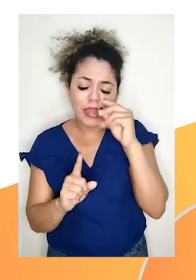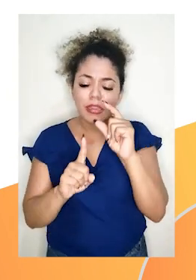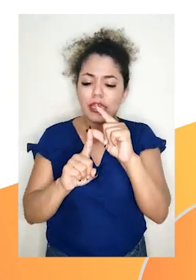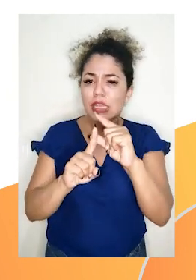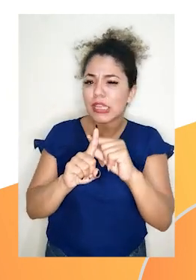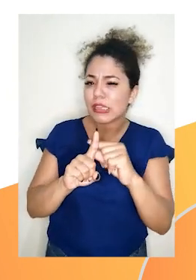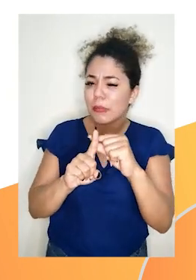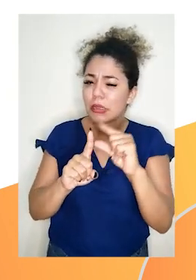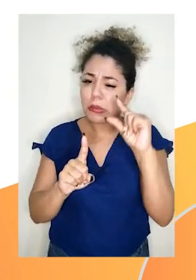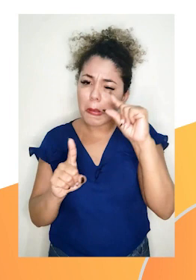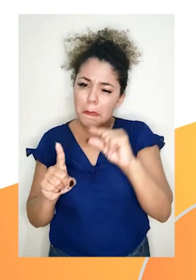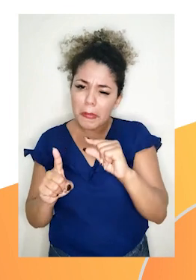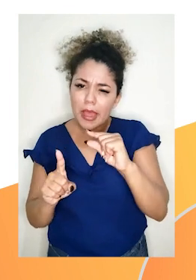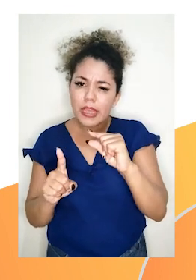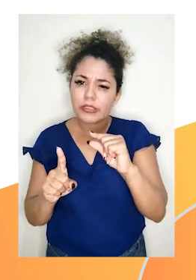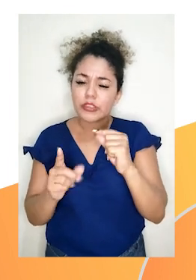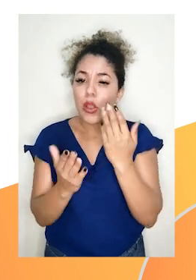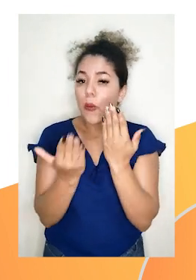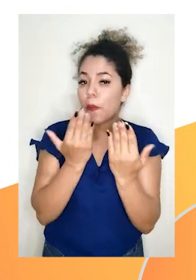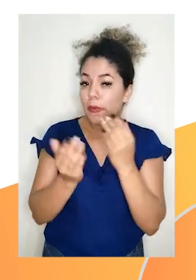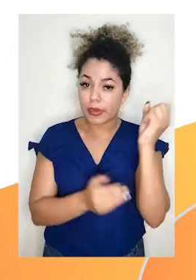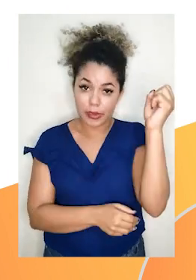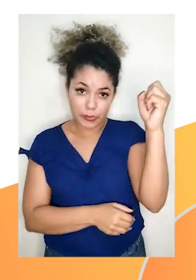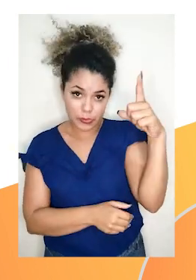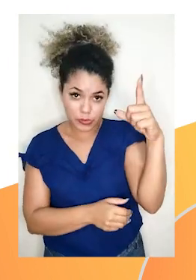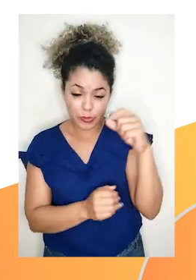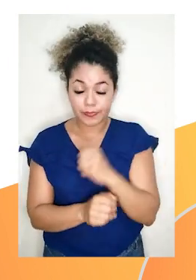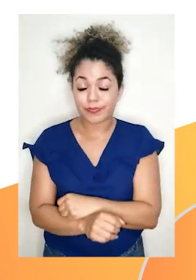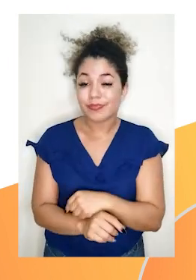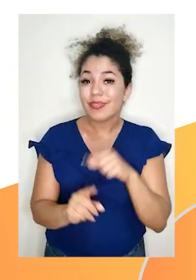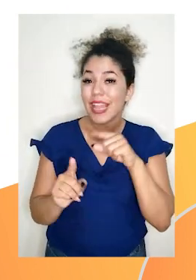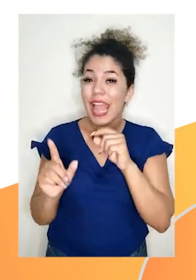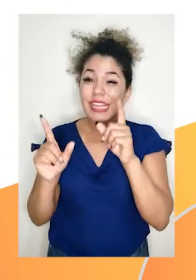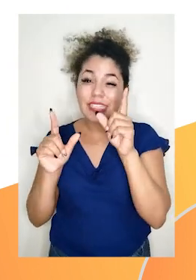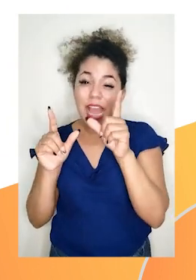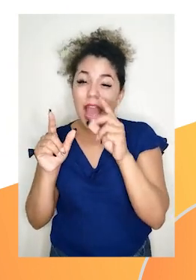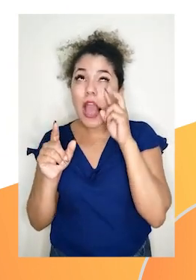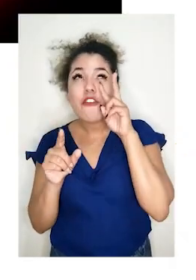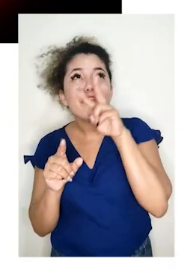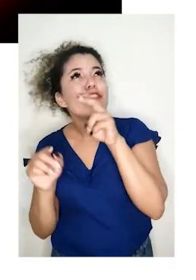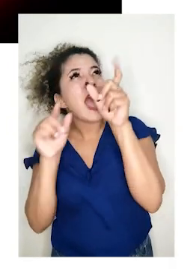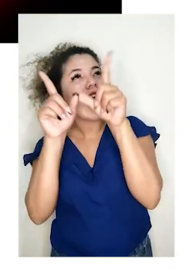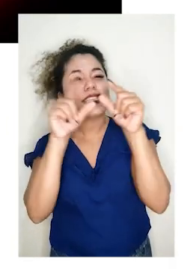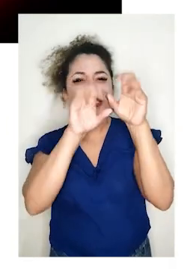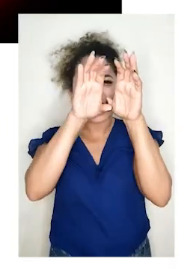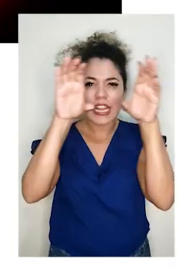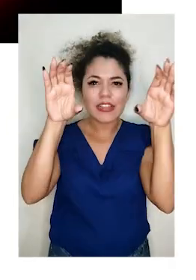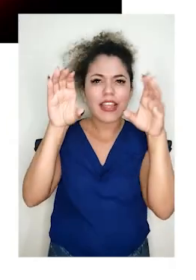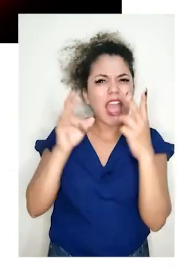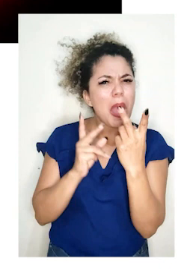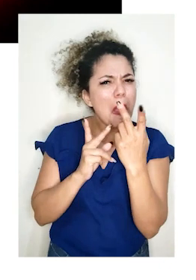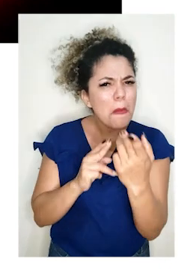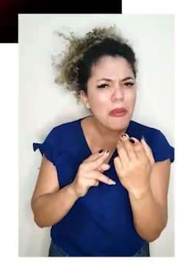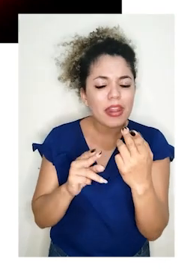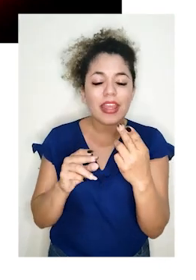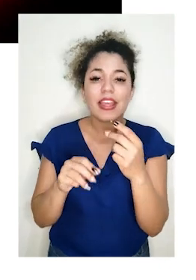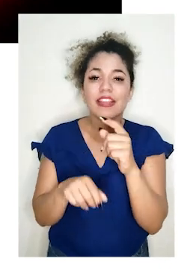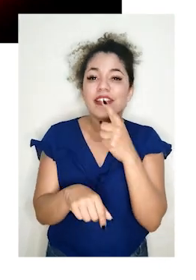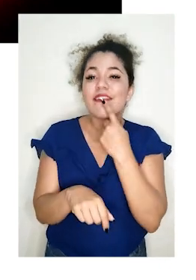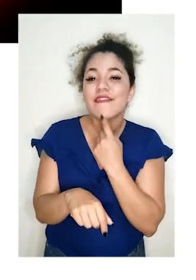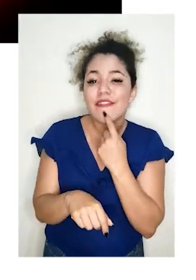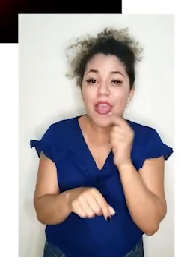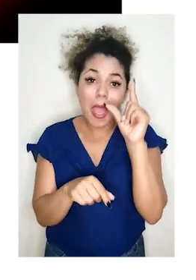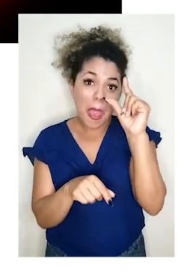que a do Sol. Então, grande parte das estrelas que nós observamos no céu se caracteriza como uma anã vermelha. Por quê? Menores que o